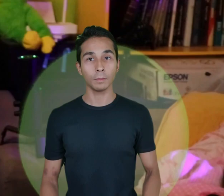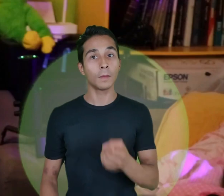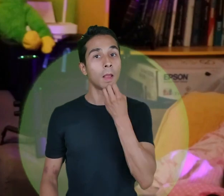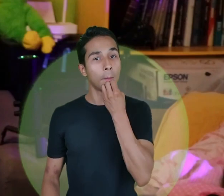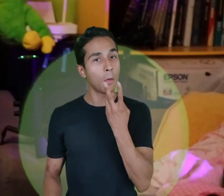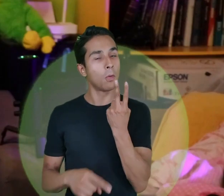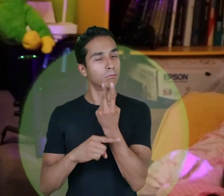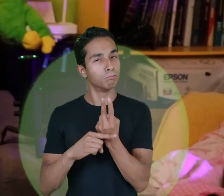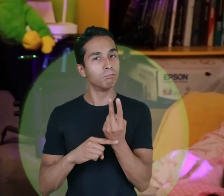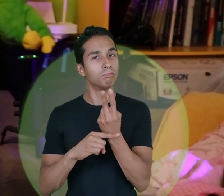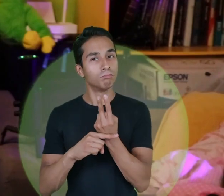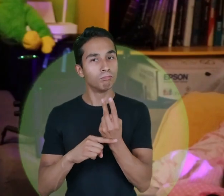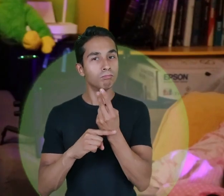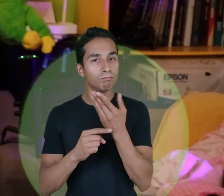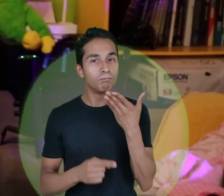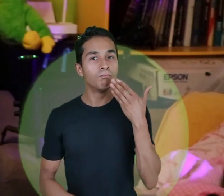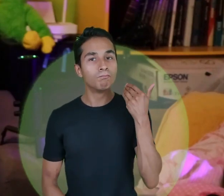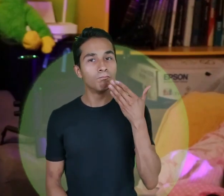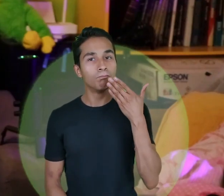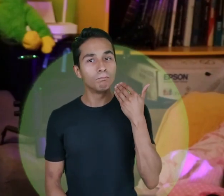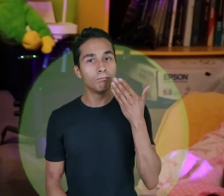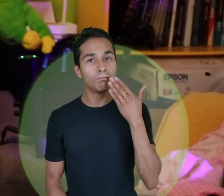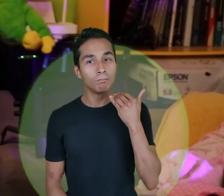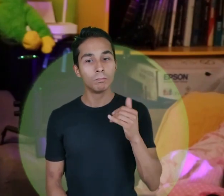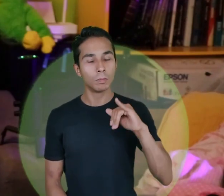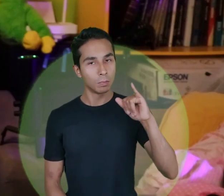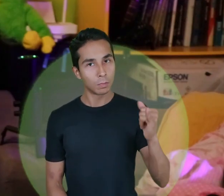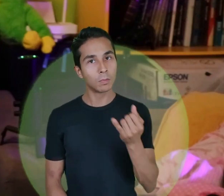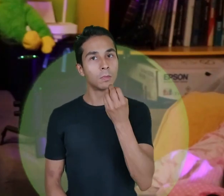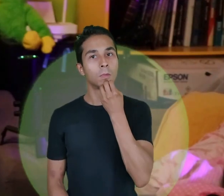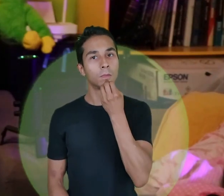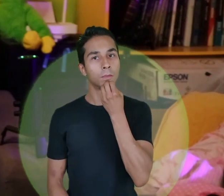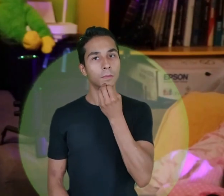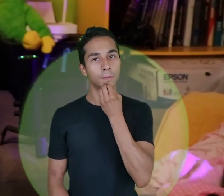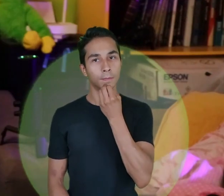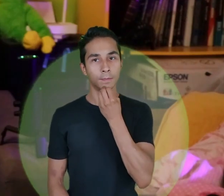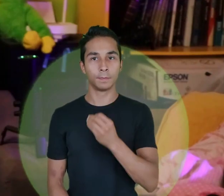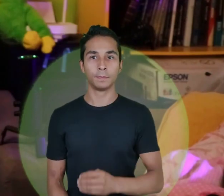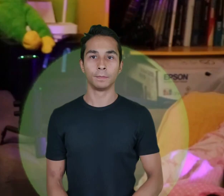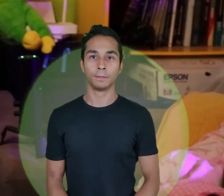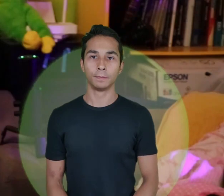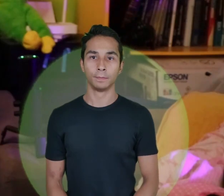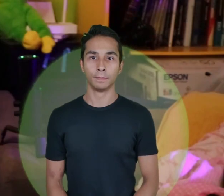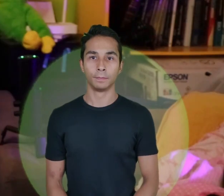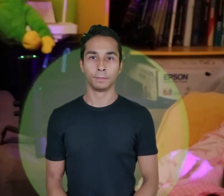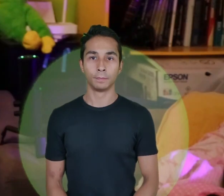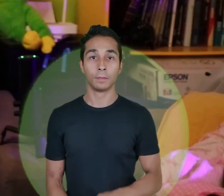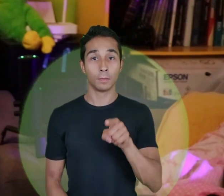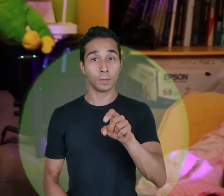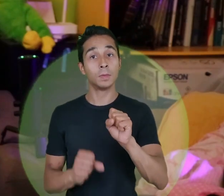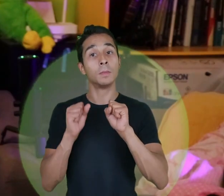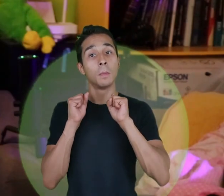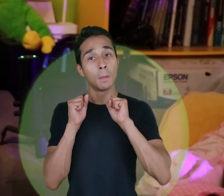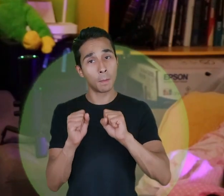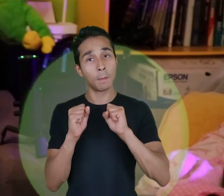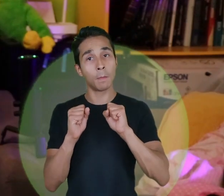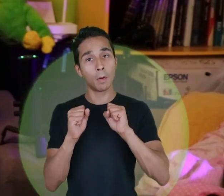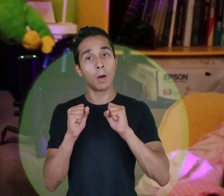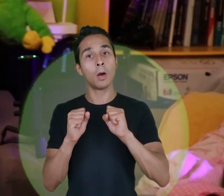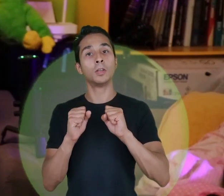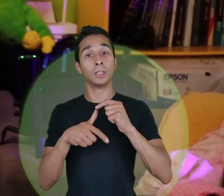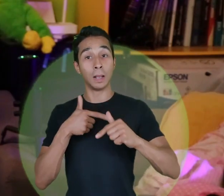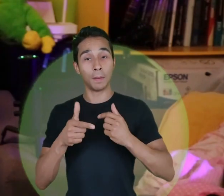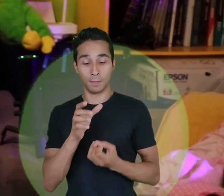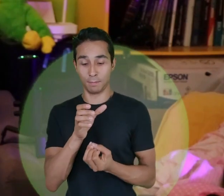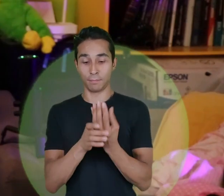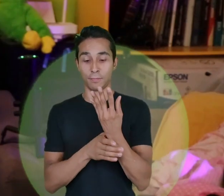Então estuda essas ferramentas, essas coisas, essas possibilidades e tenta ver aí pro público, né, tipo, pensar na experiência, naquilo que você pode oferecer para esse